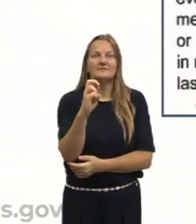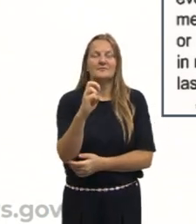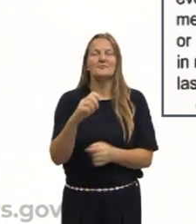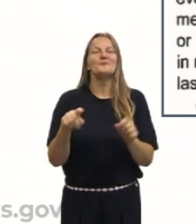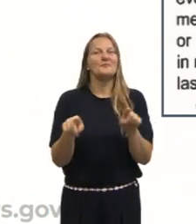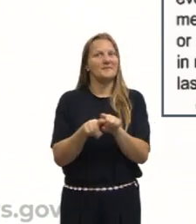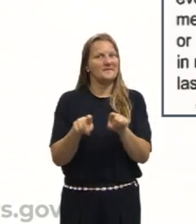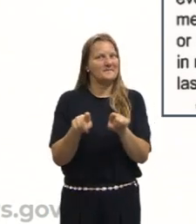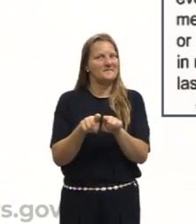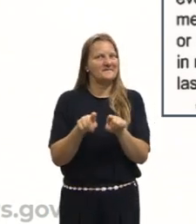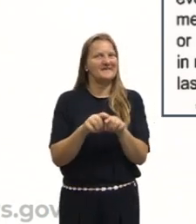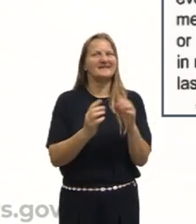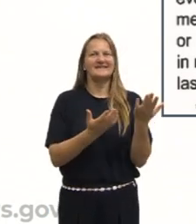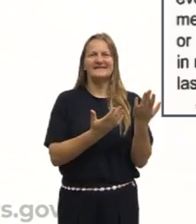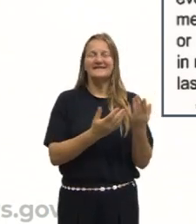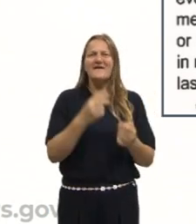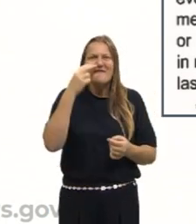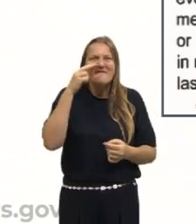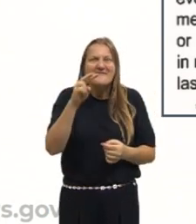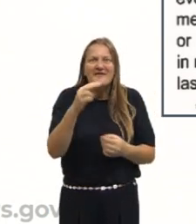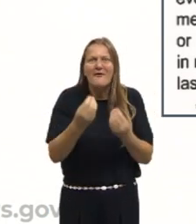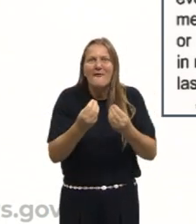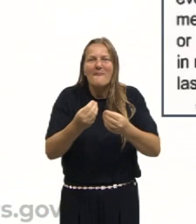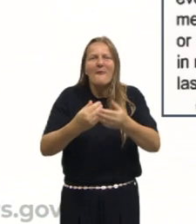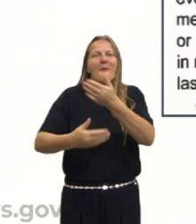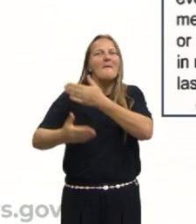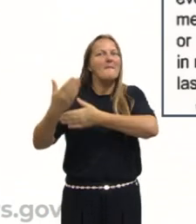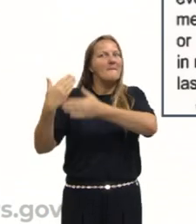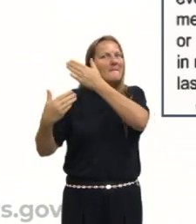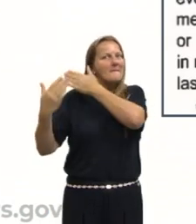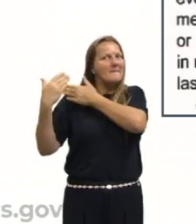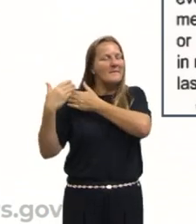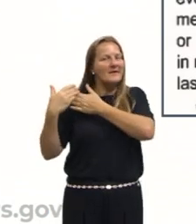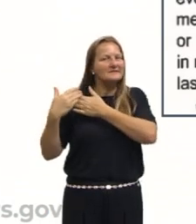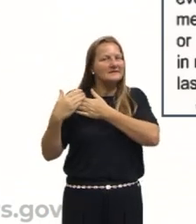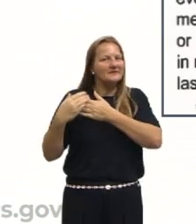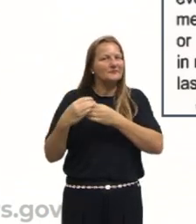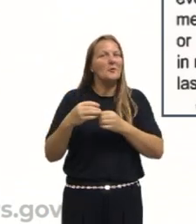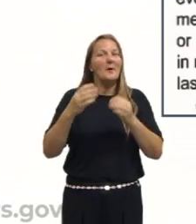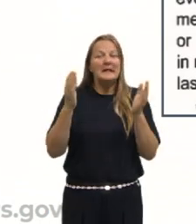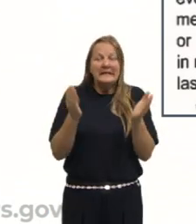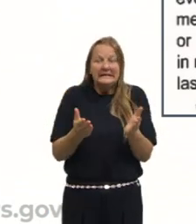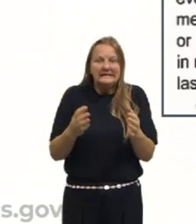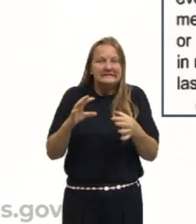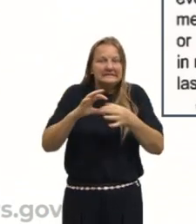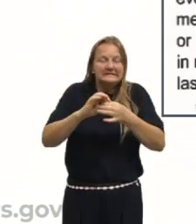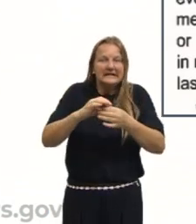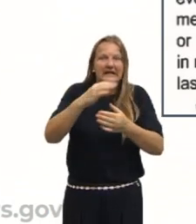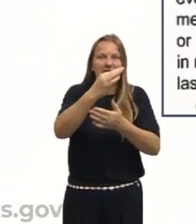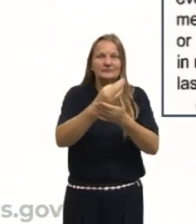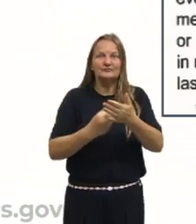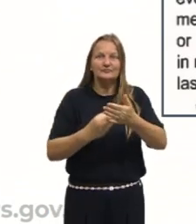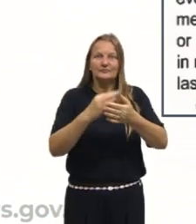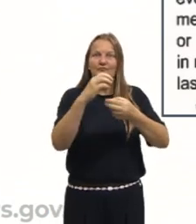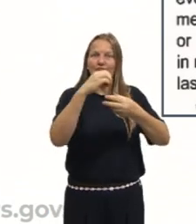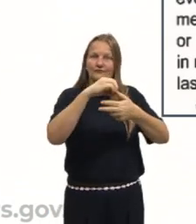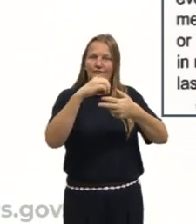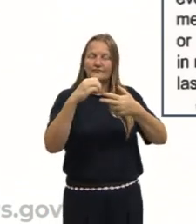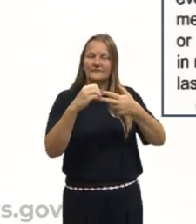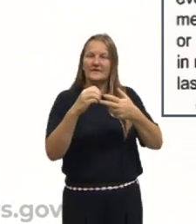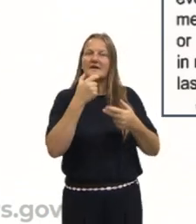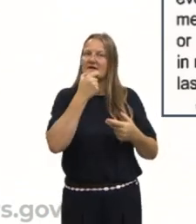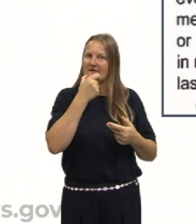vocês viram o quanto como o passado ele tá presente né Nessas questões de língua inglesa então